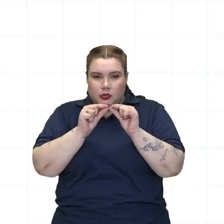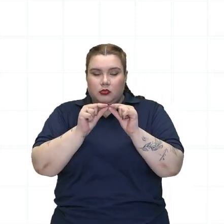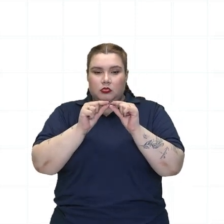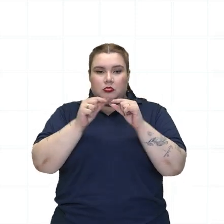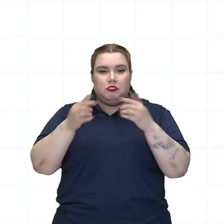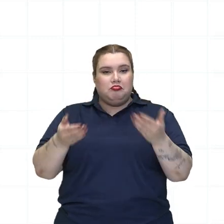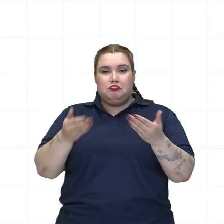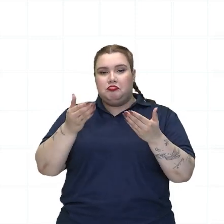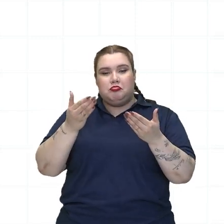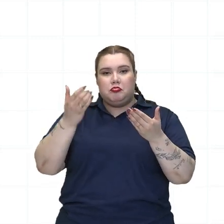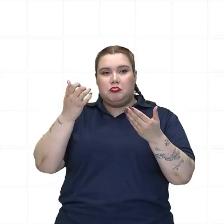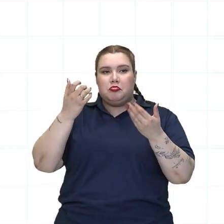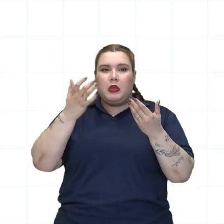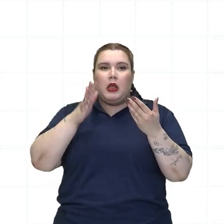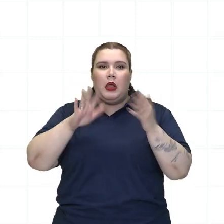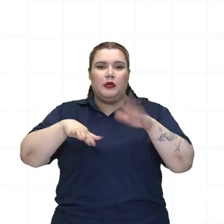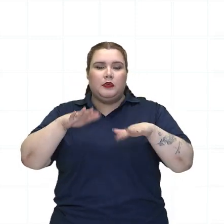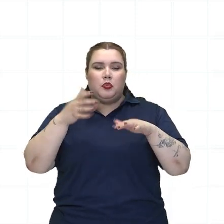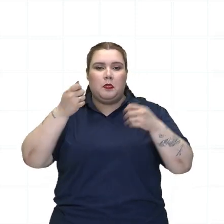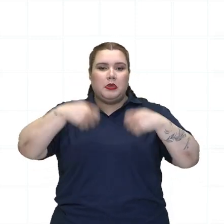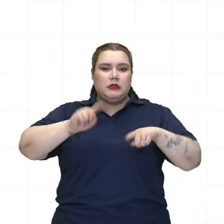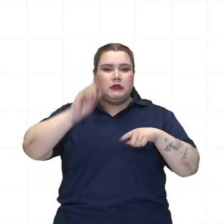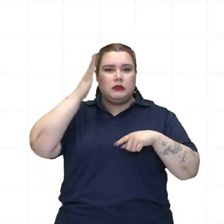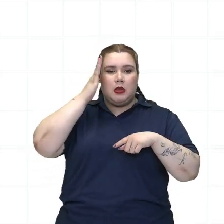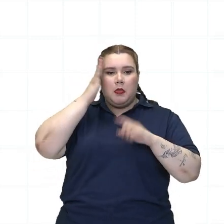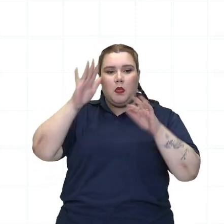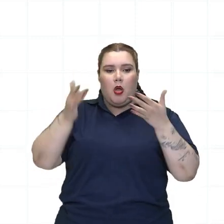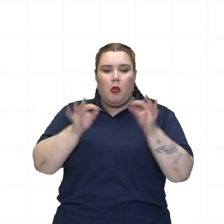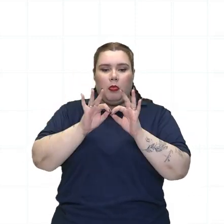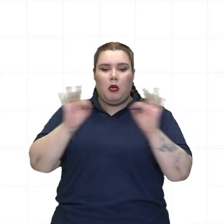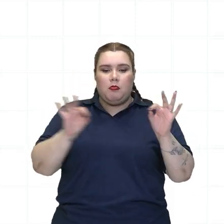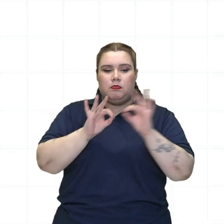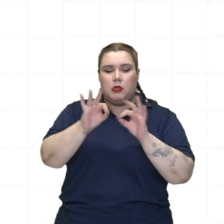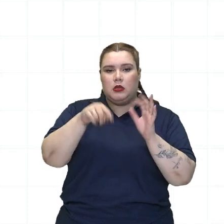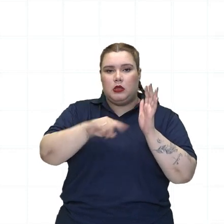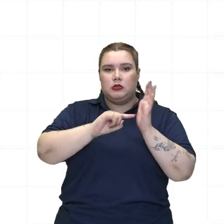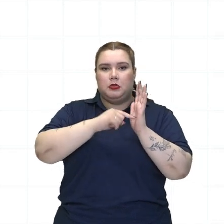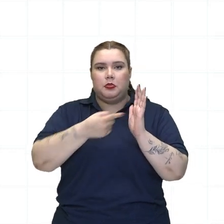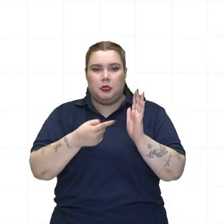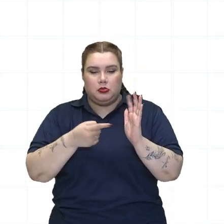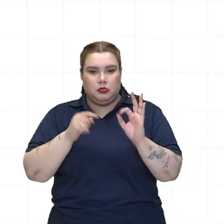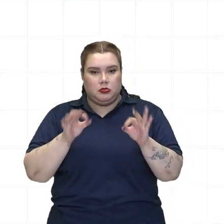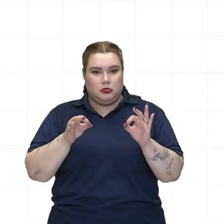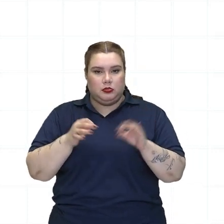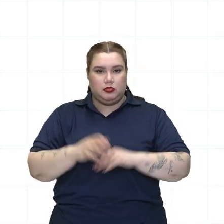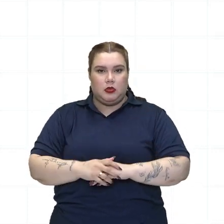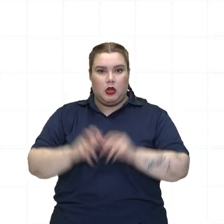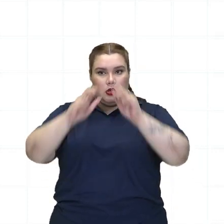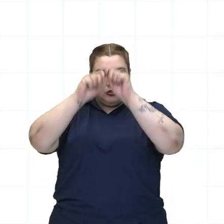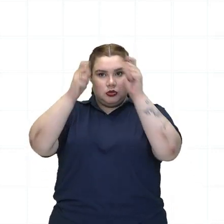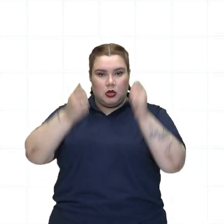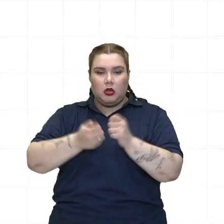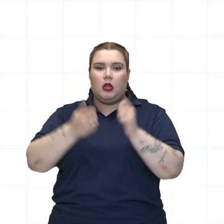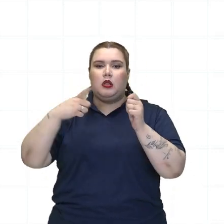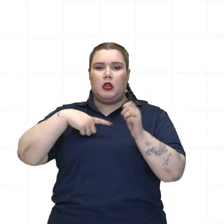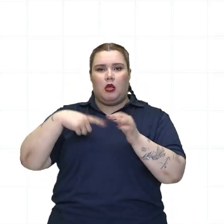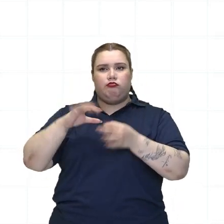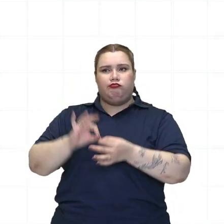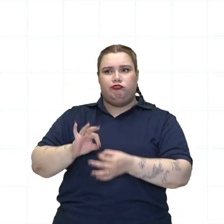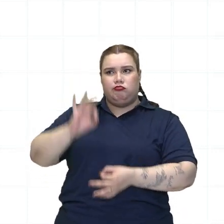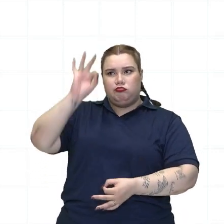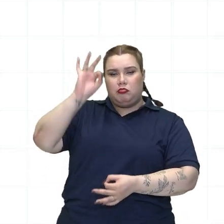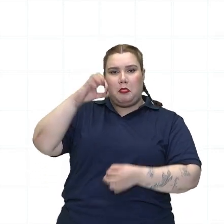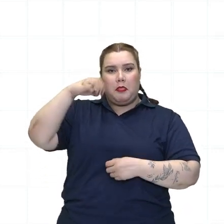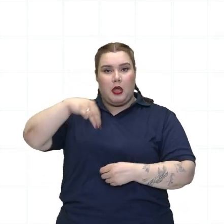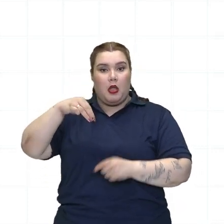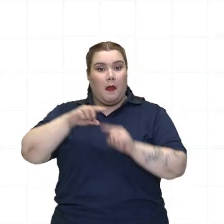não interessa saber quais são as dimensões daquele ponto. A estátua tem lá suas dimensões, né, em metros,